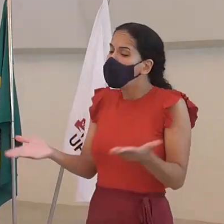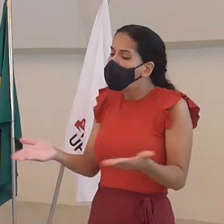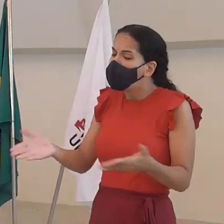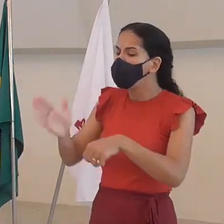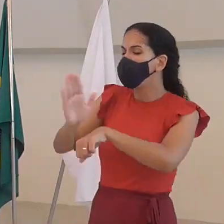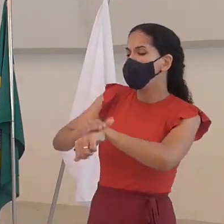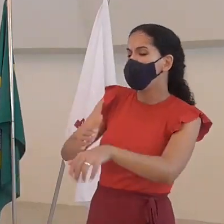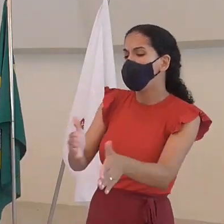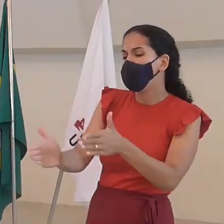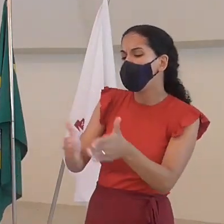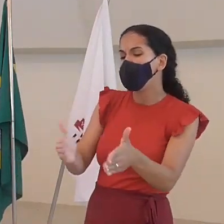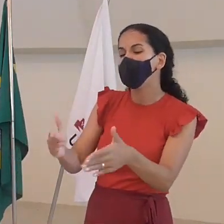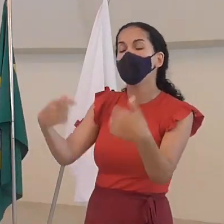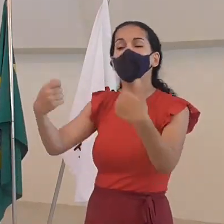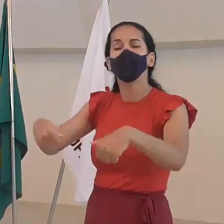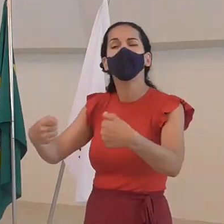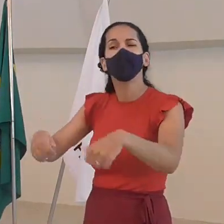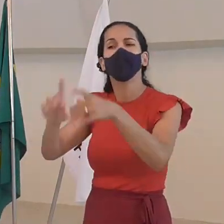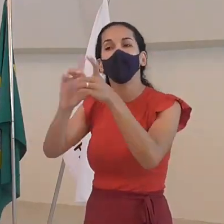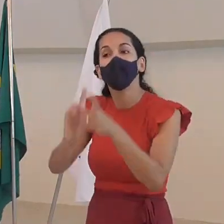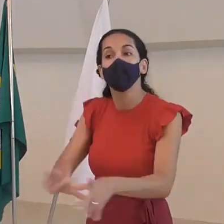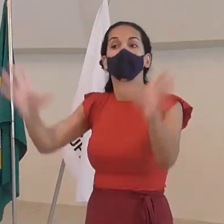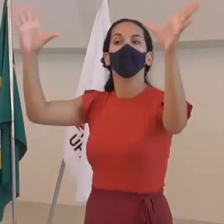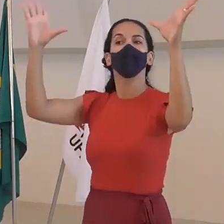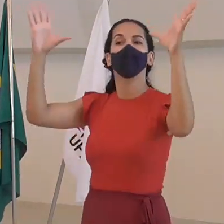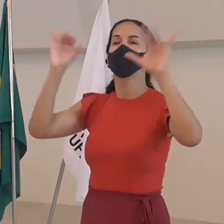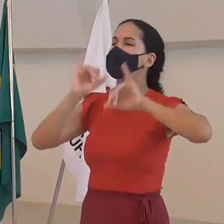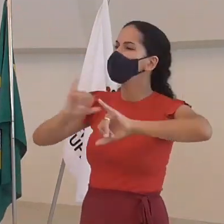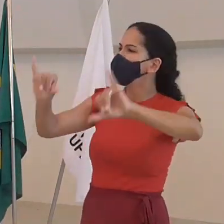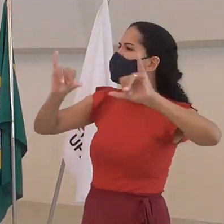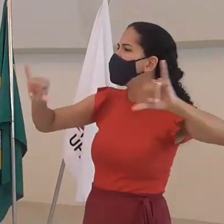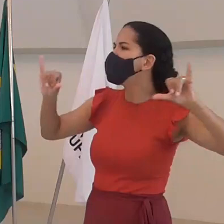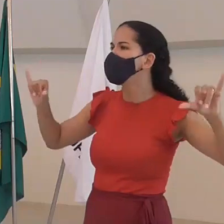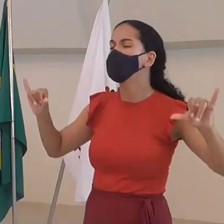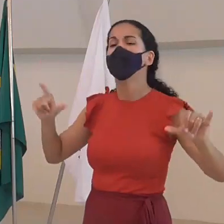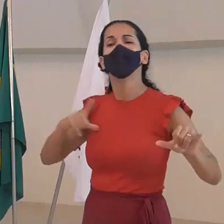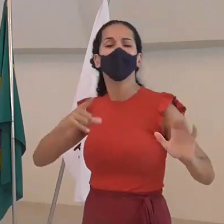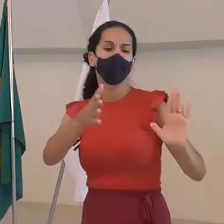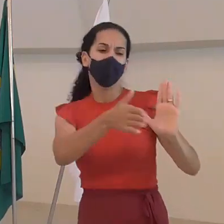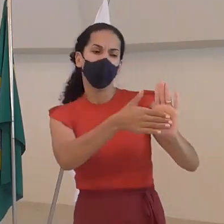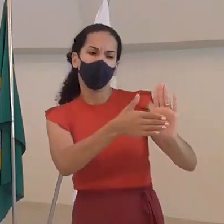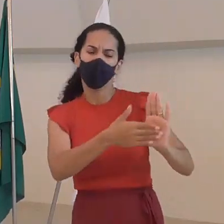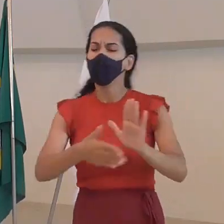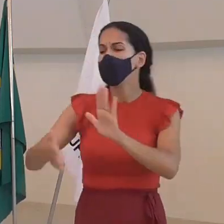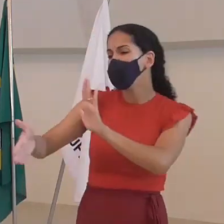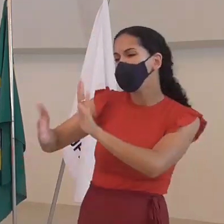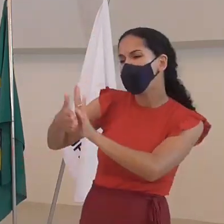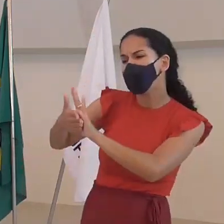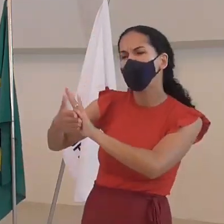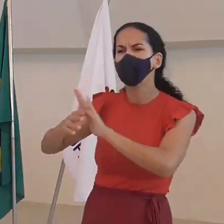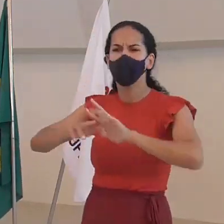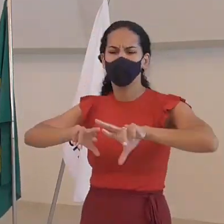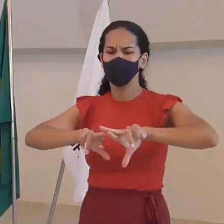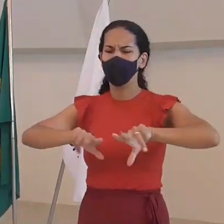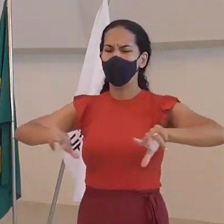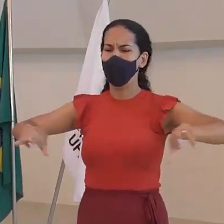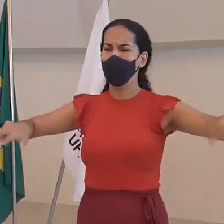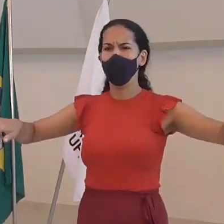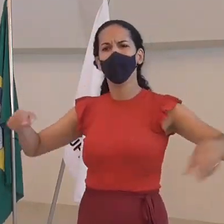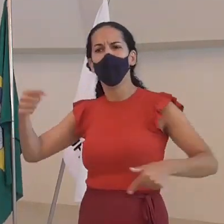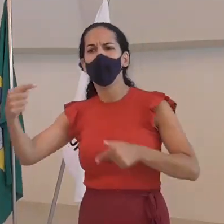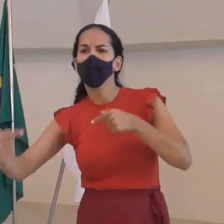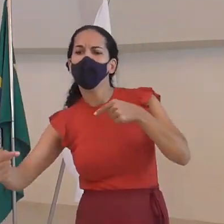o ápice da democracia, com a disputa entre os vários projetos políticos visando convencer